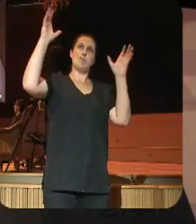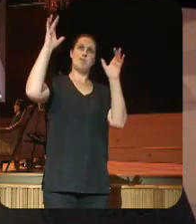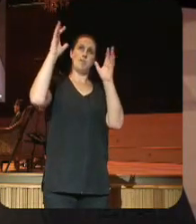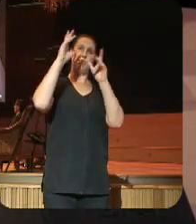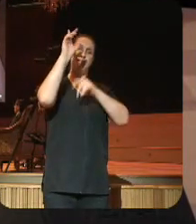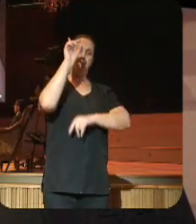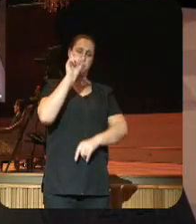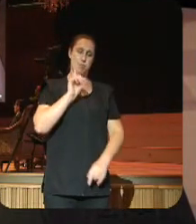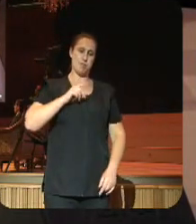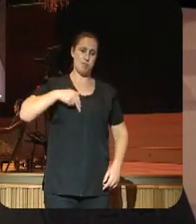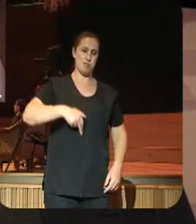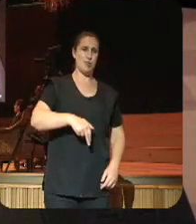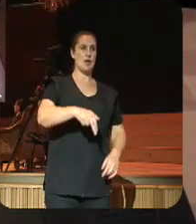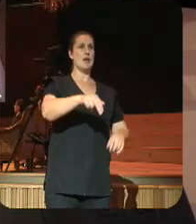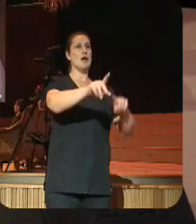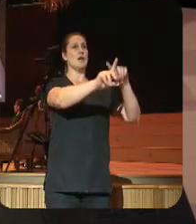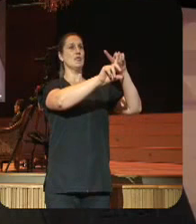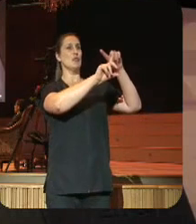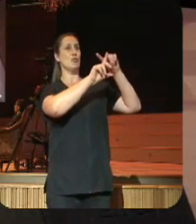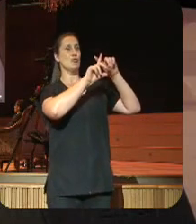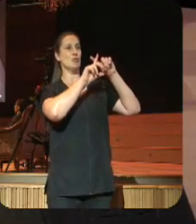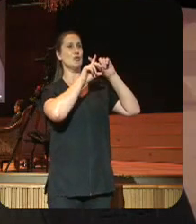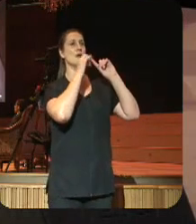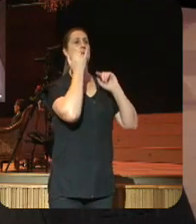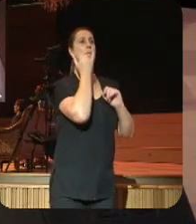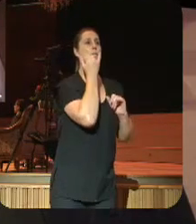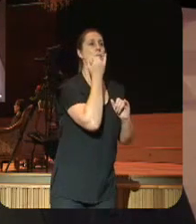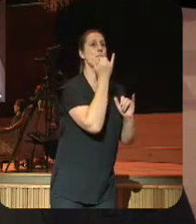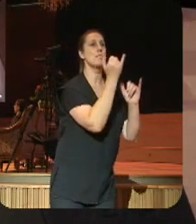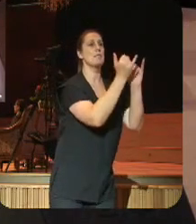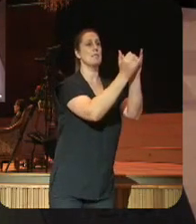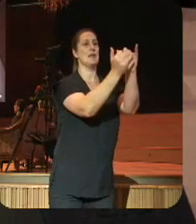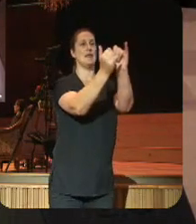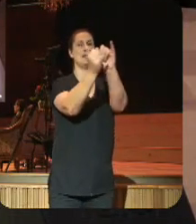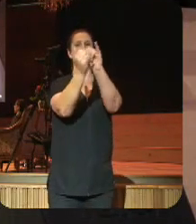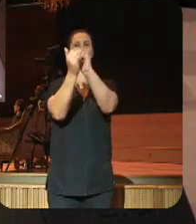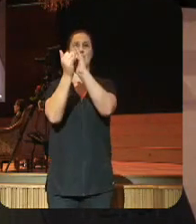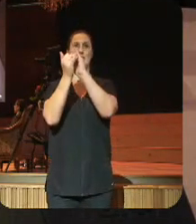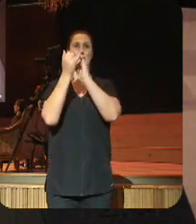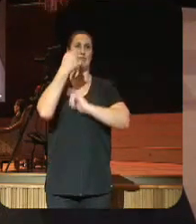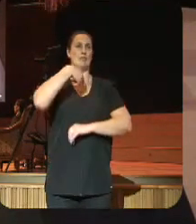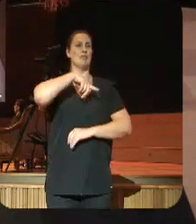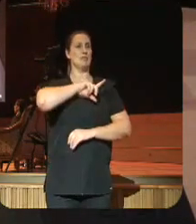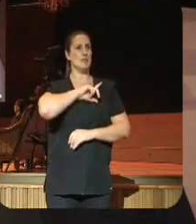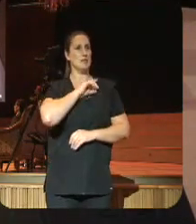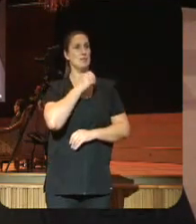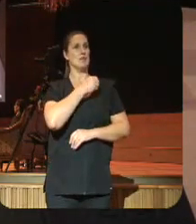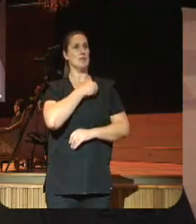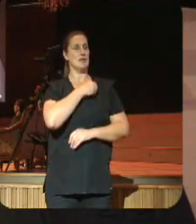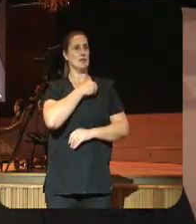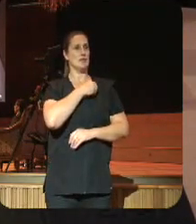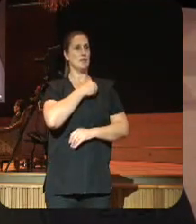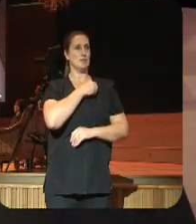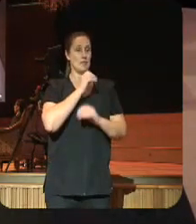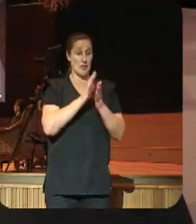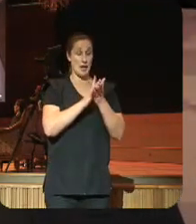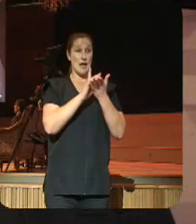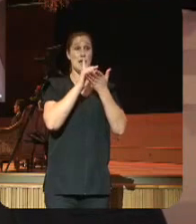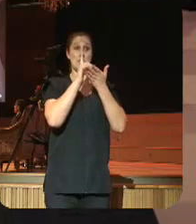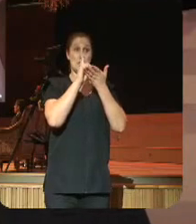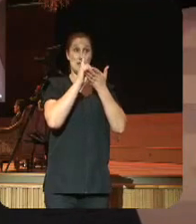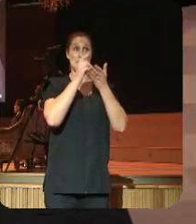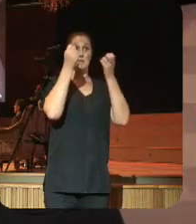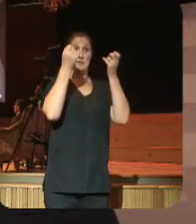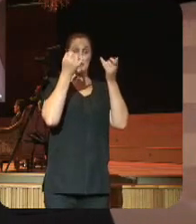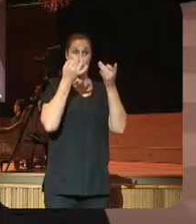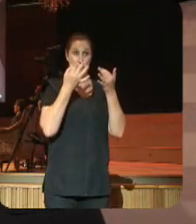Calvário, para que pudesse haver perdão e remissão dos nossos pecados. A Bíblia vai falar que existia uma outra